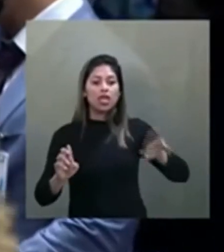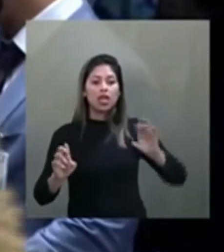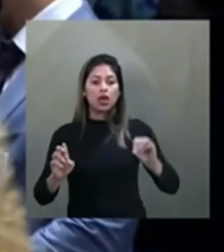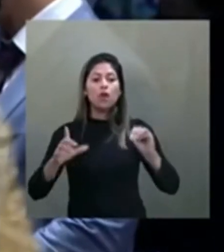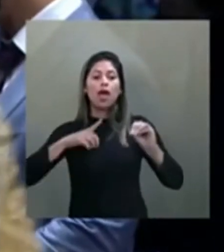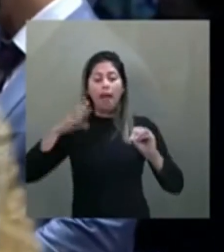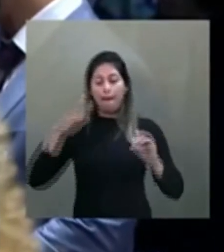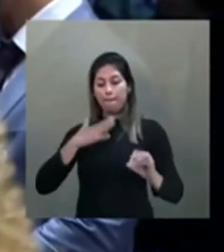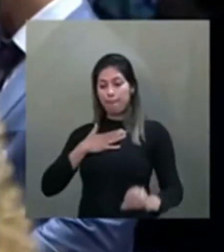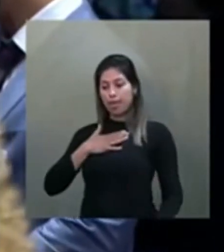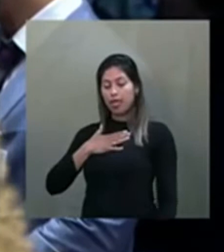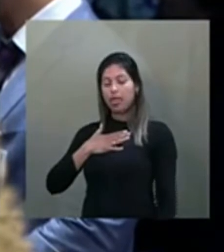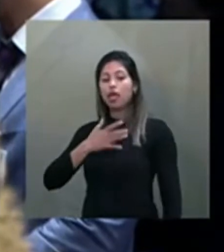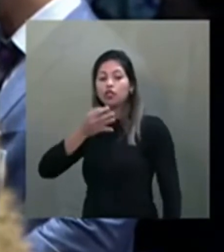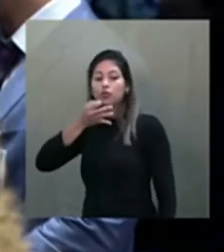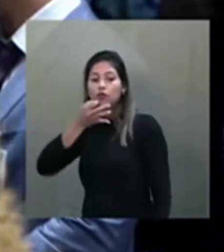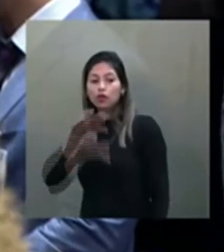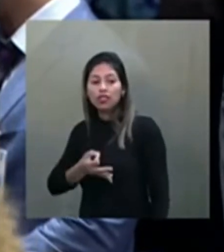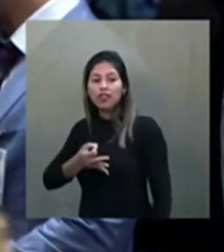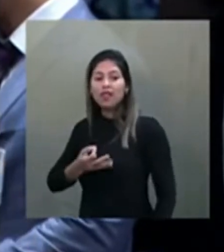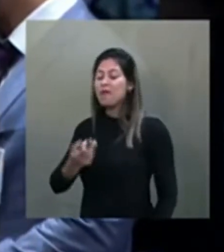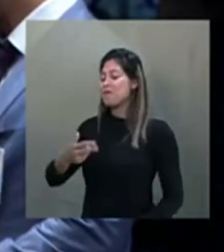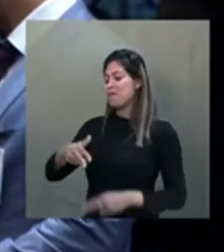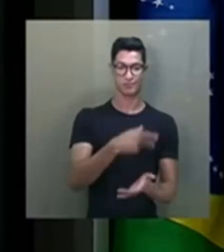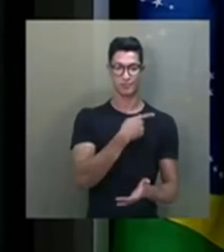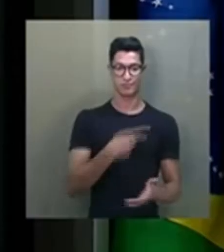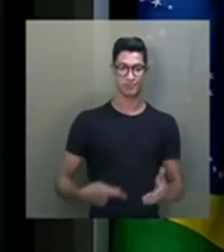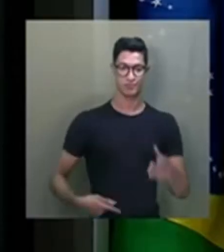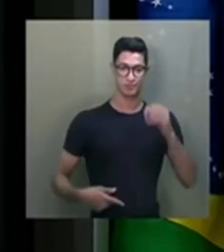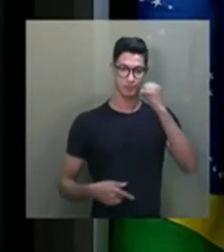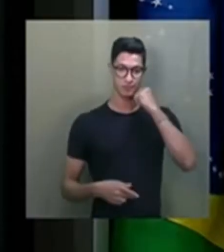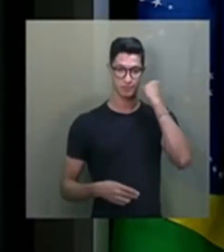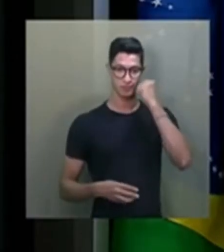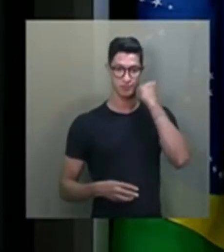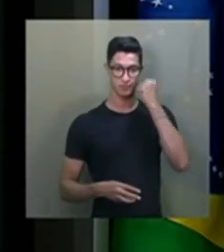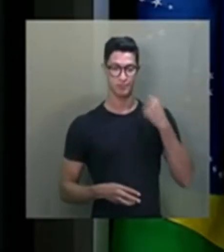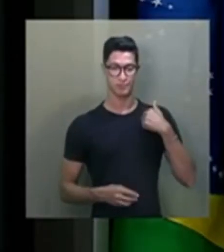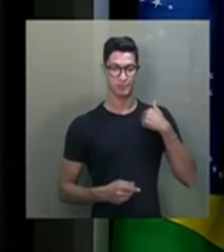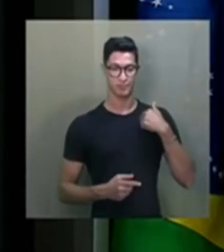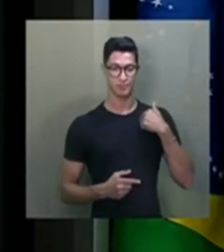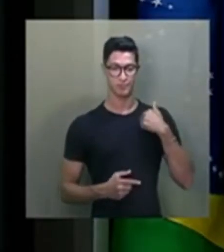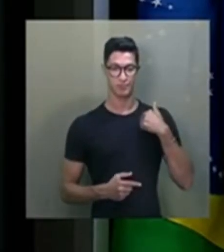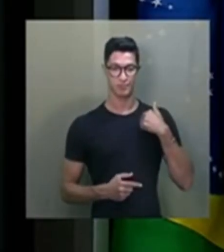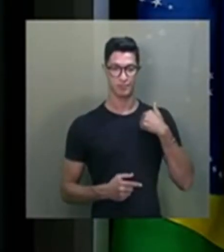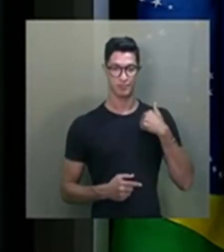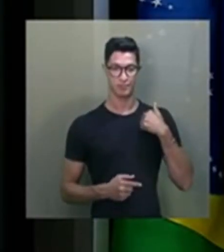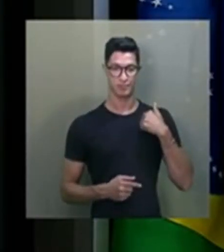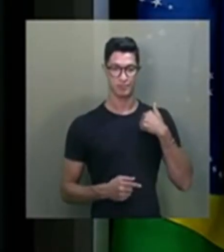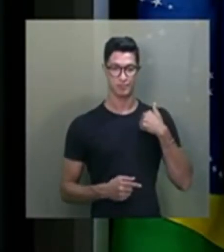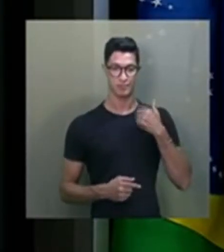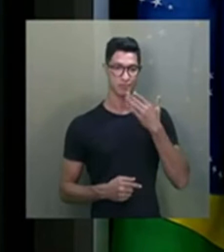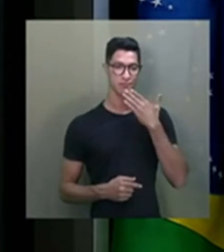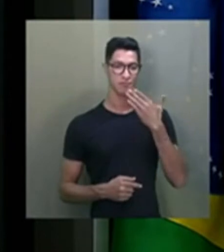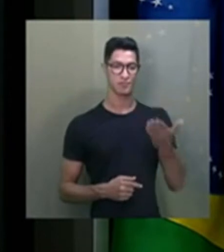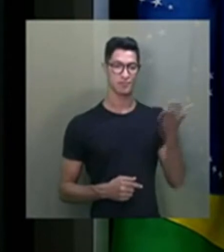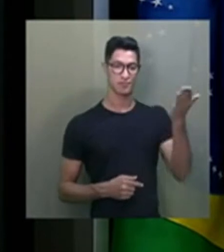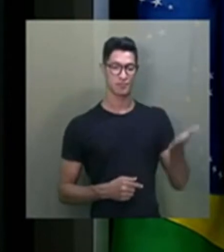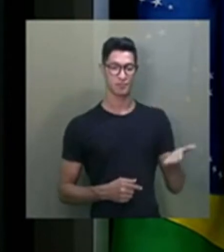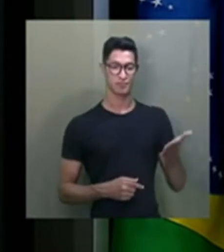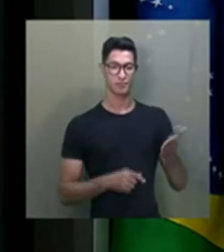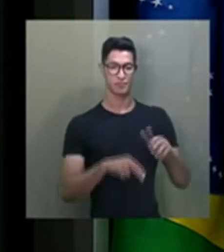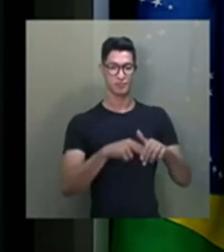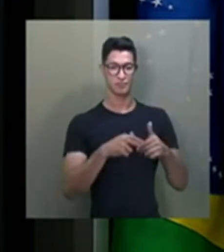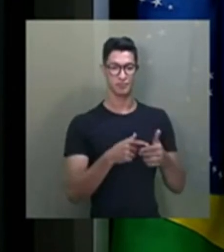saudou a atuação de Veneziano o autor do pl que instituiu o piso o senador Fabiano contar